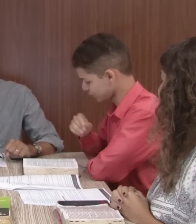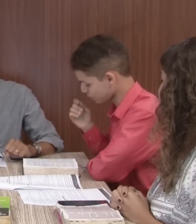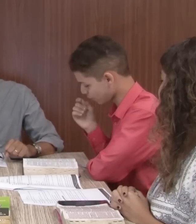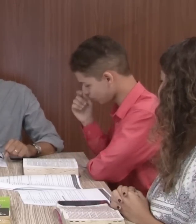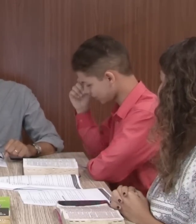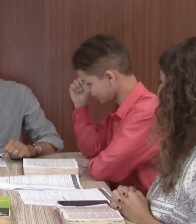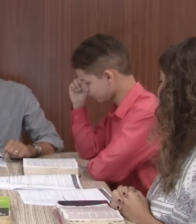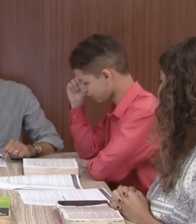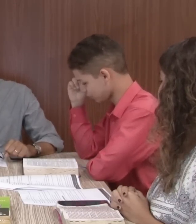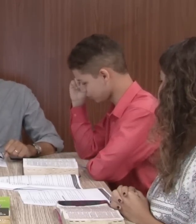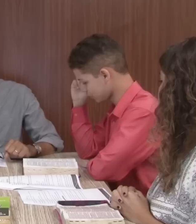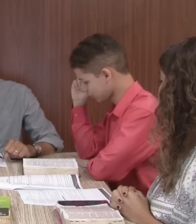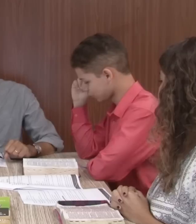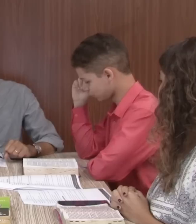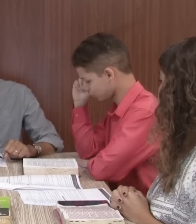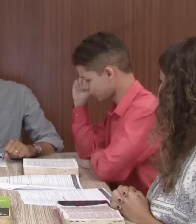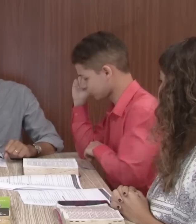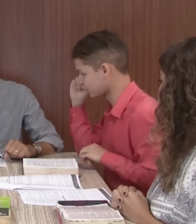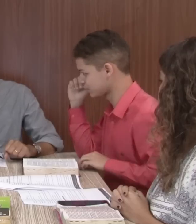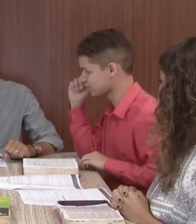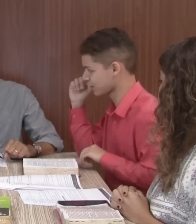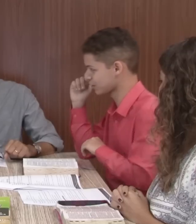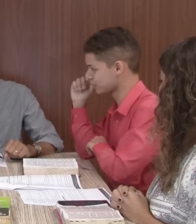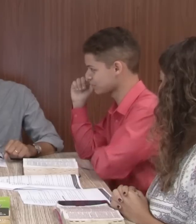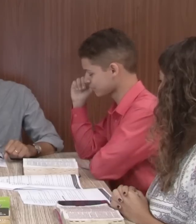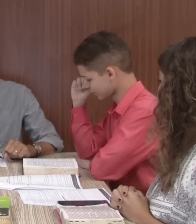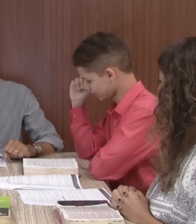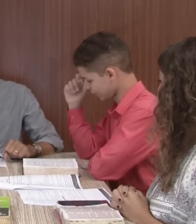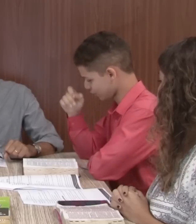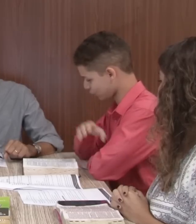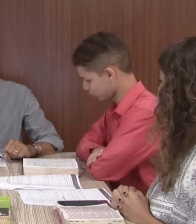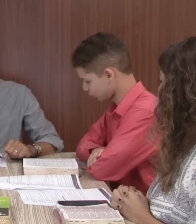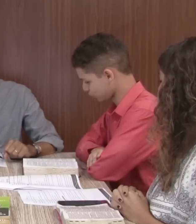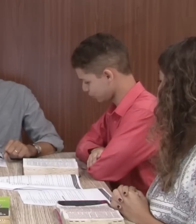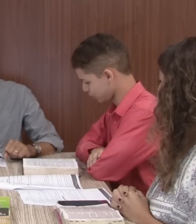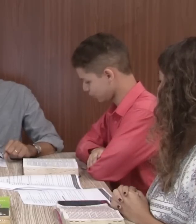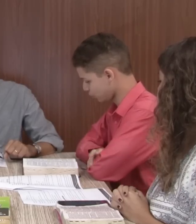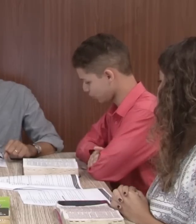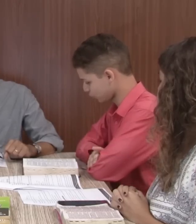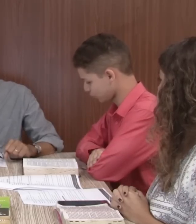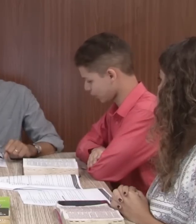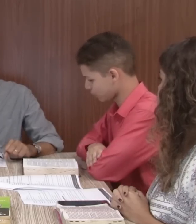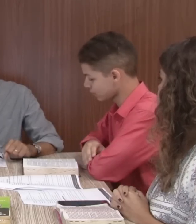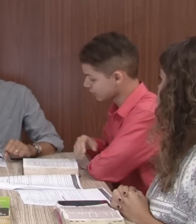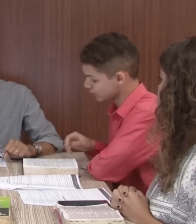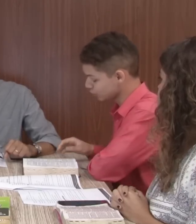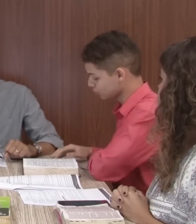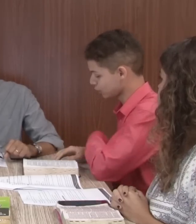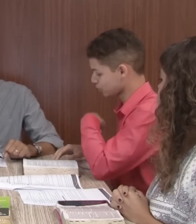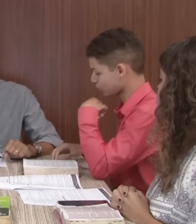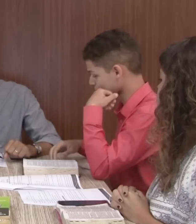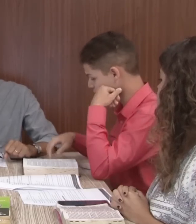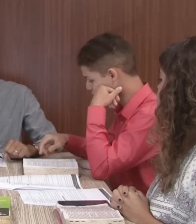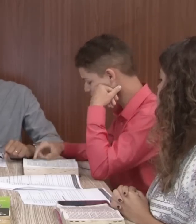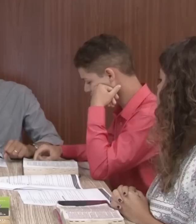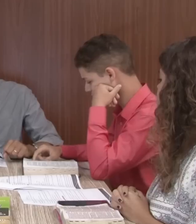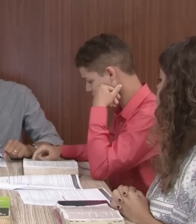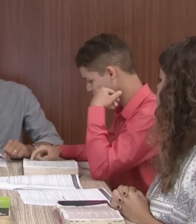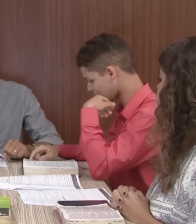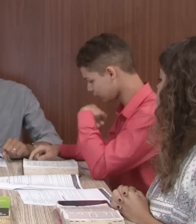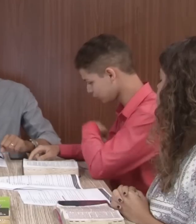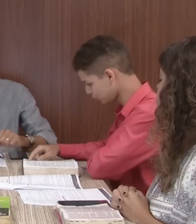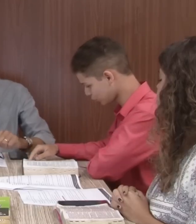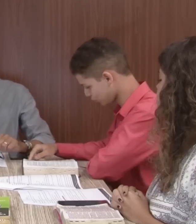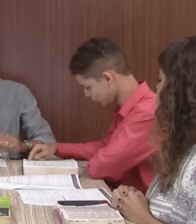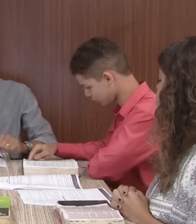é que uma hora ele falou sobre a história de Israel, né? Que ele falou sobre o momento final. E isso me lembrou uma passagem muito